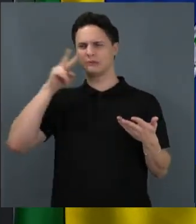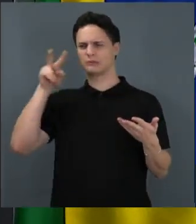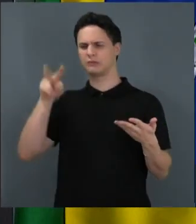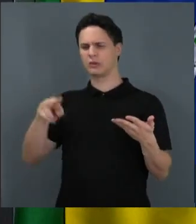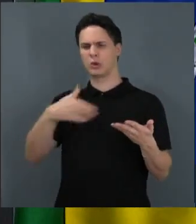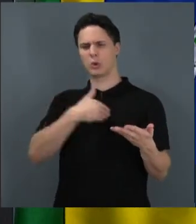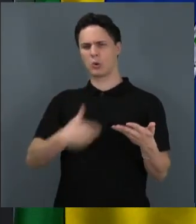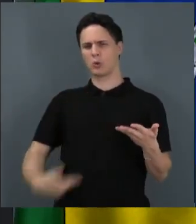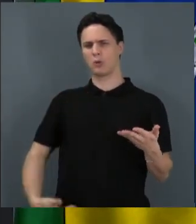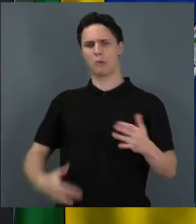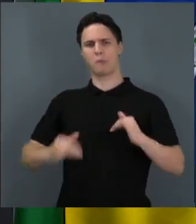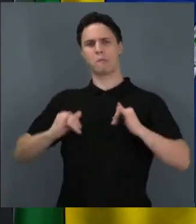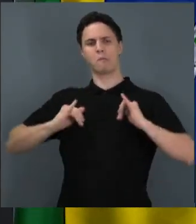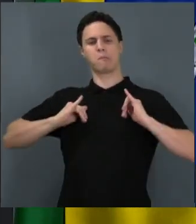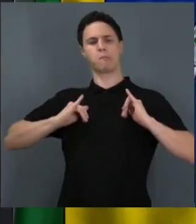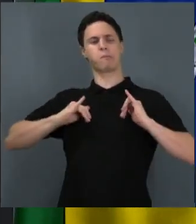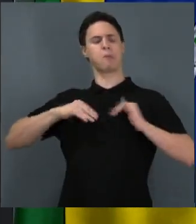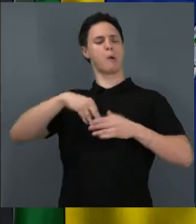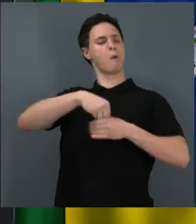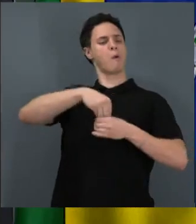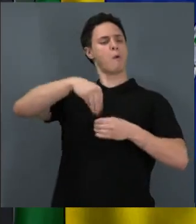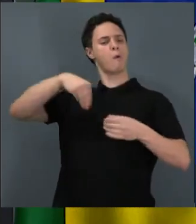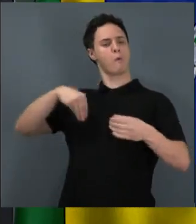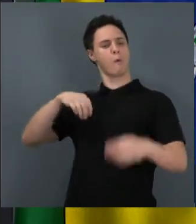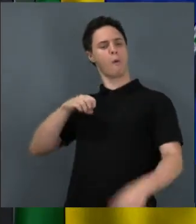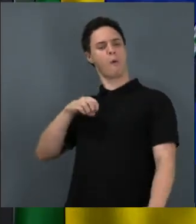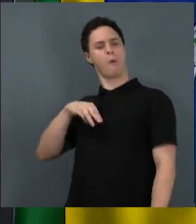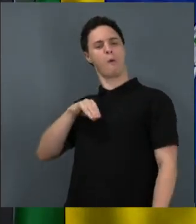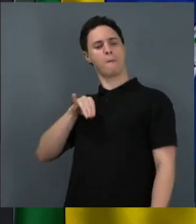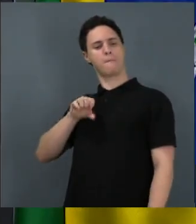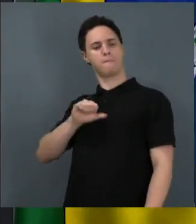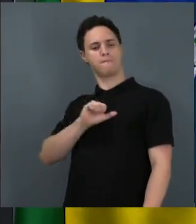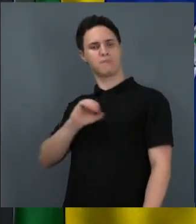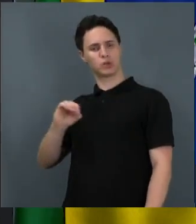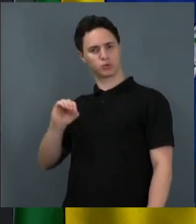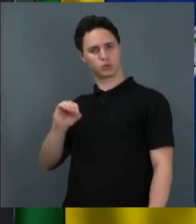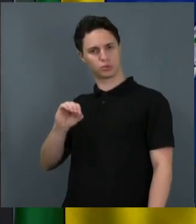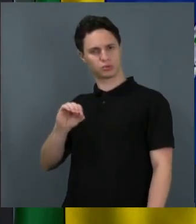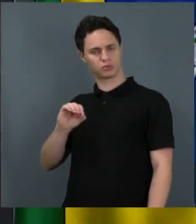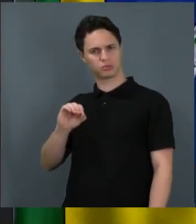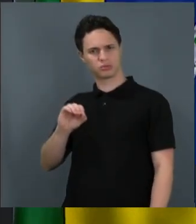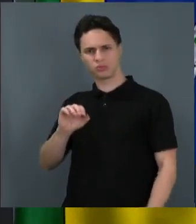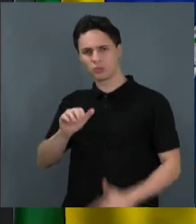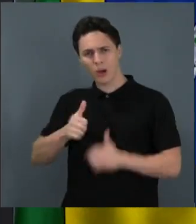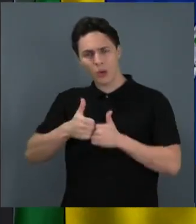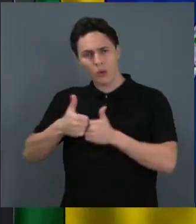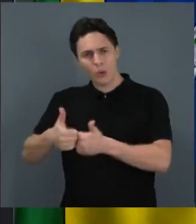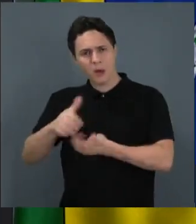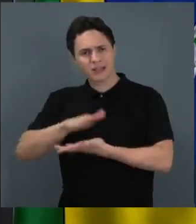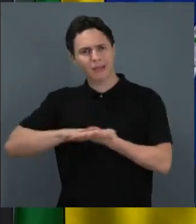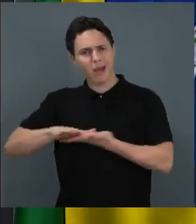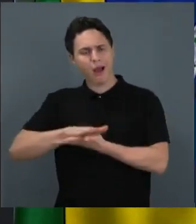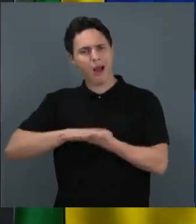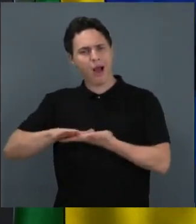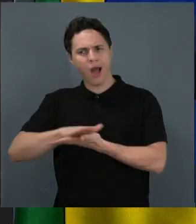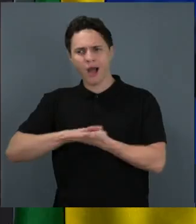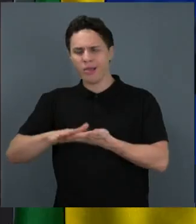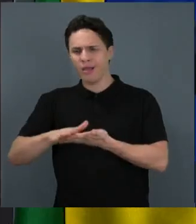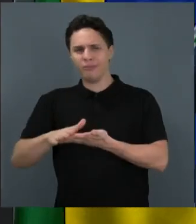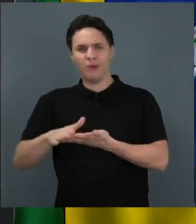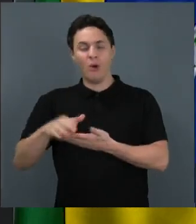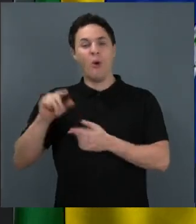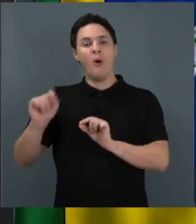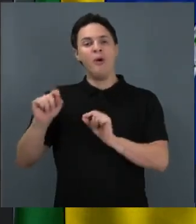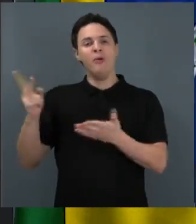omisso e irresponsável, que não acompanhou as negociações que ocorreram na Câmara